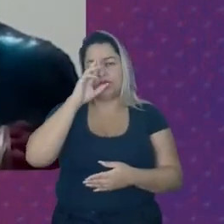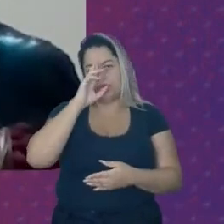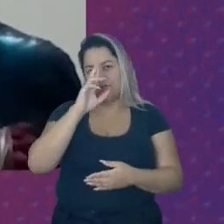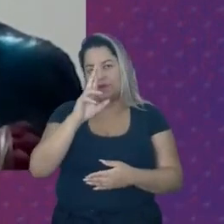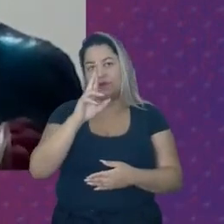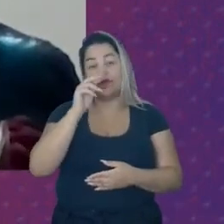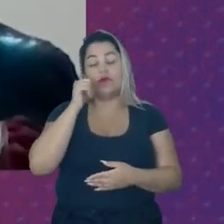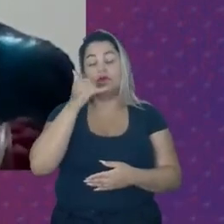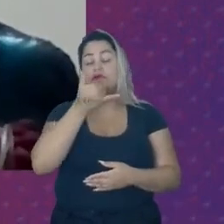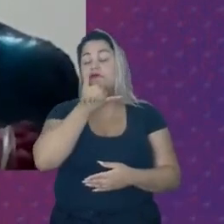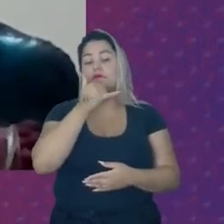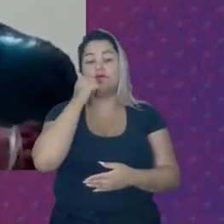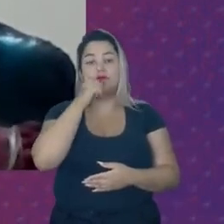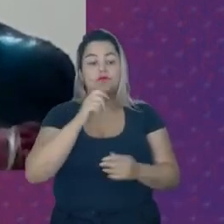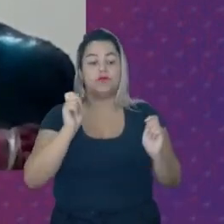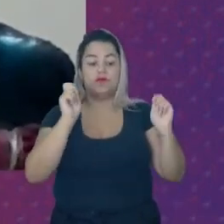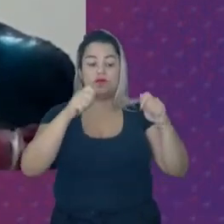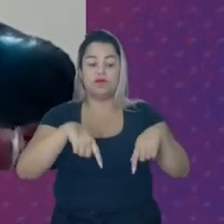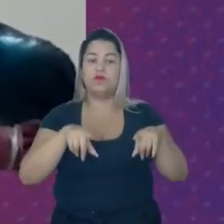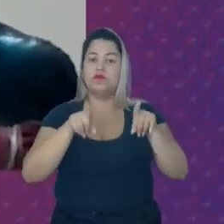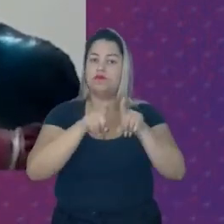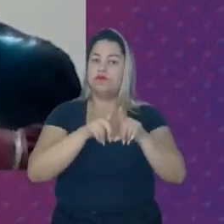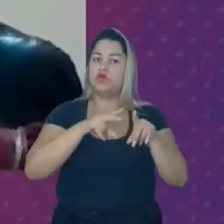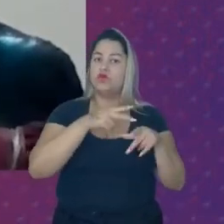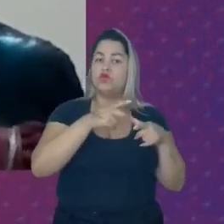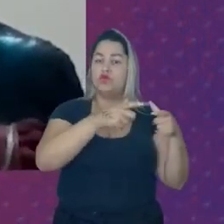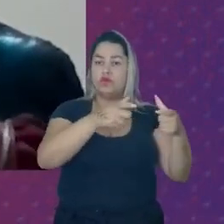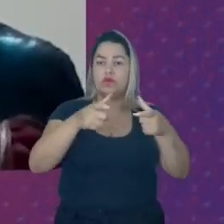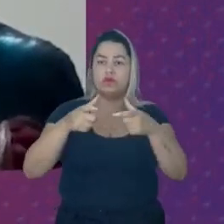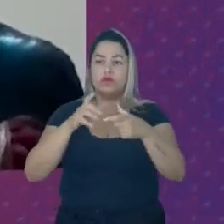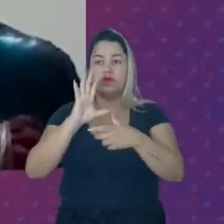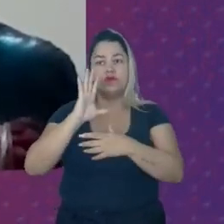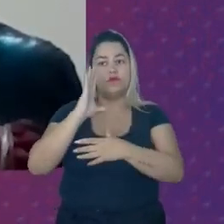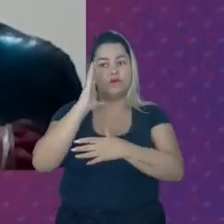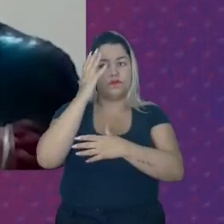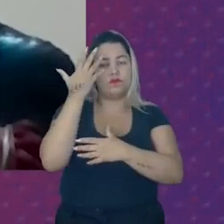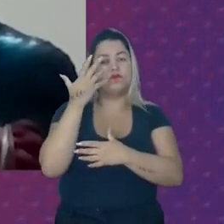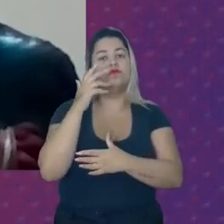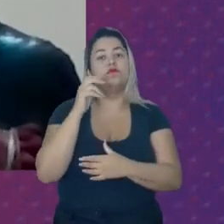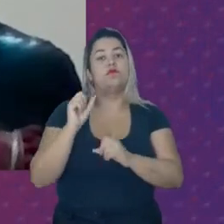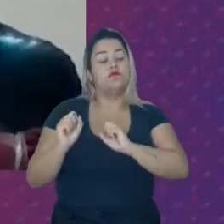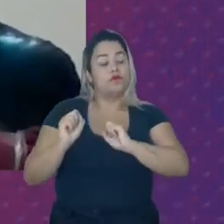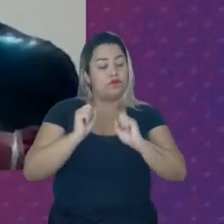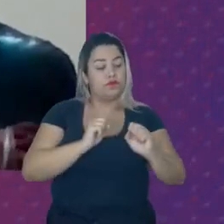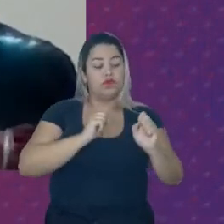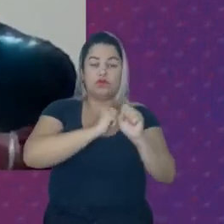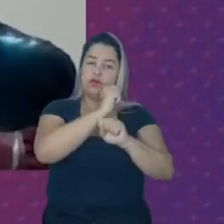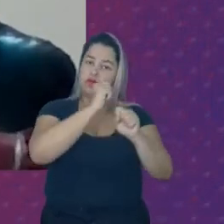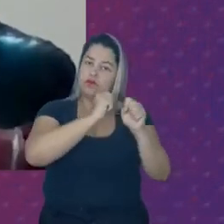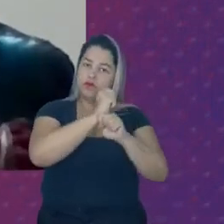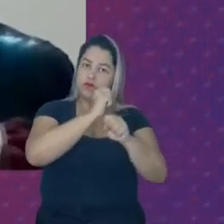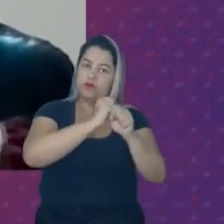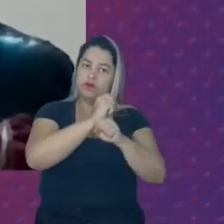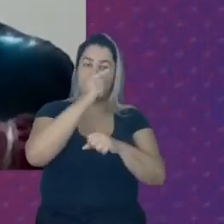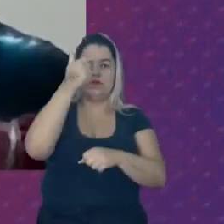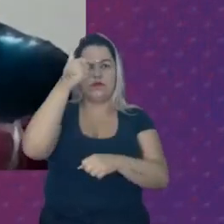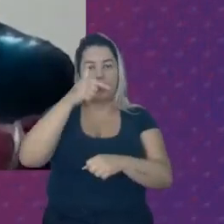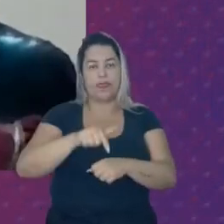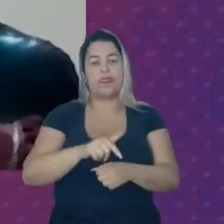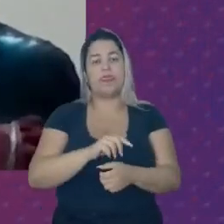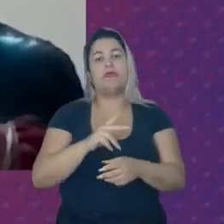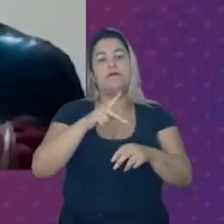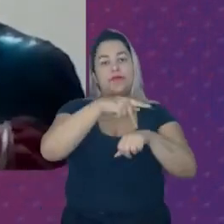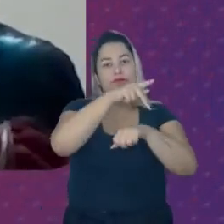mais ainda, buscar ocupar esses espaços de decisão para que a gente possa construir junto, reconstruir junto